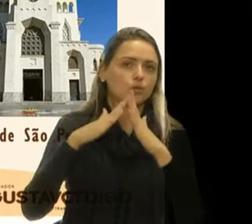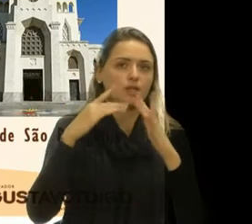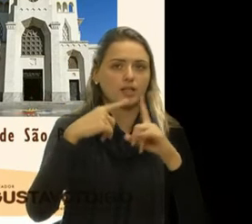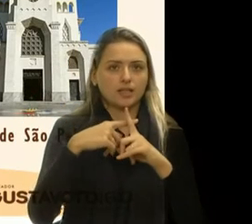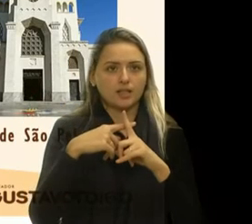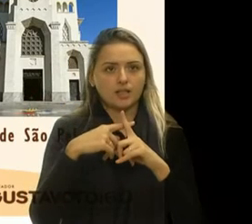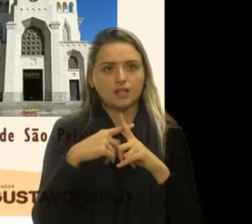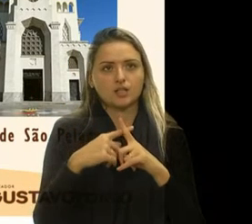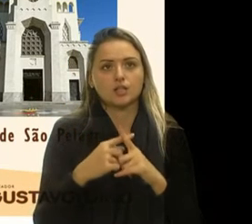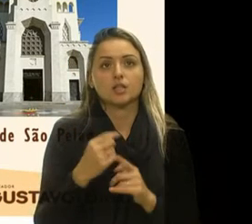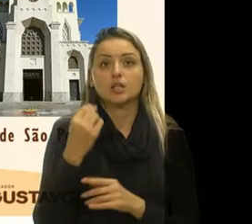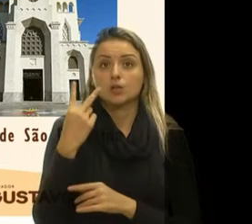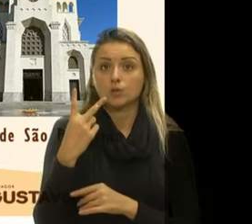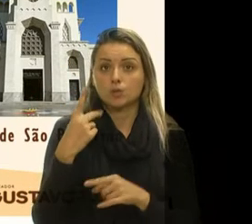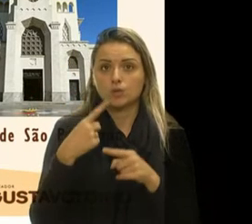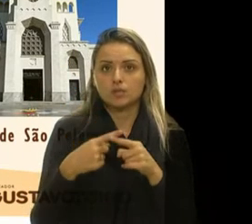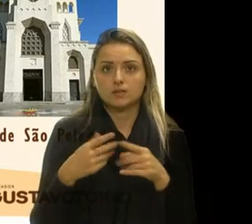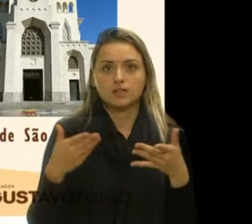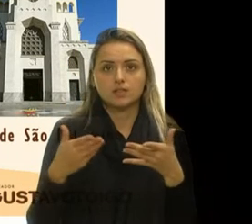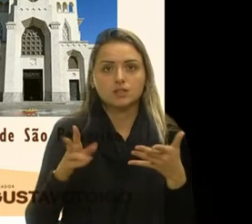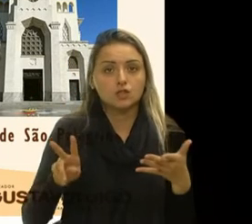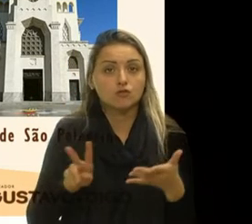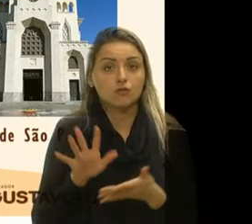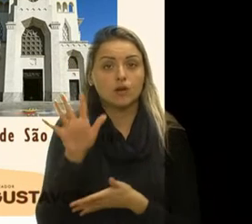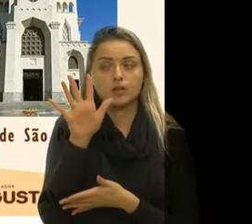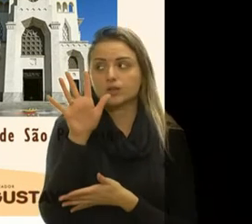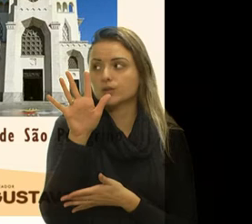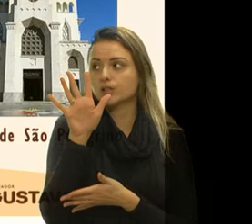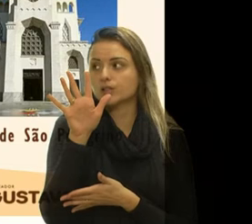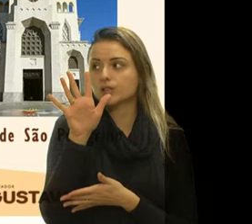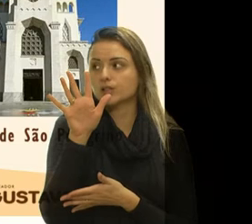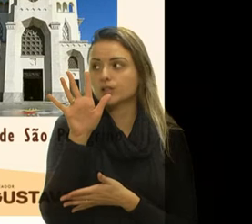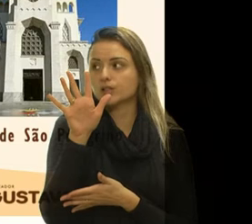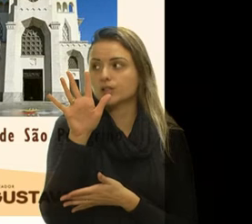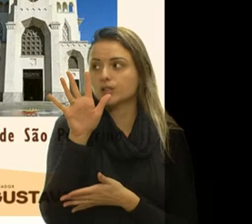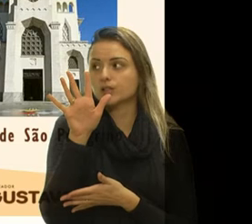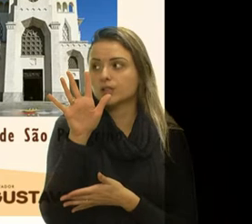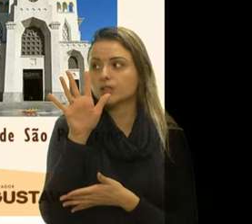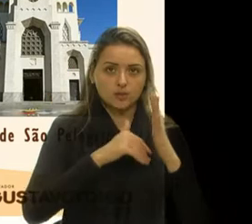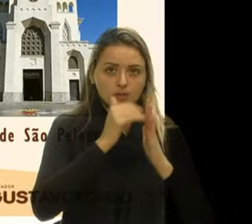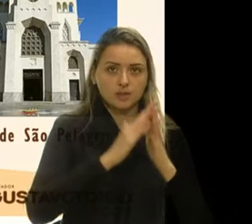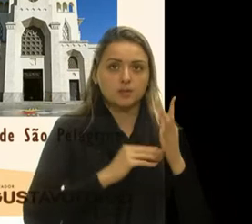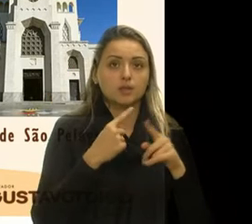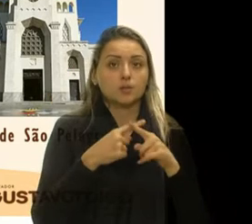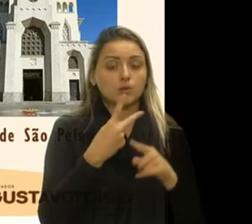casa, pela segunda vez, valoriza esse pintor.